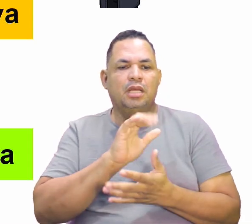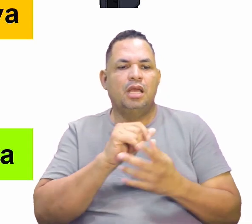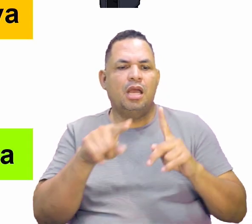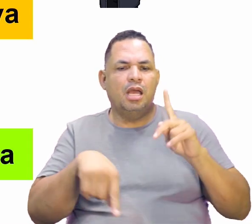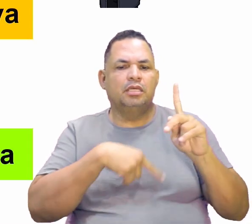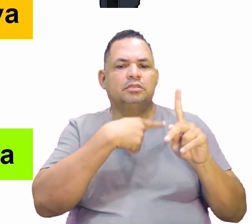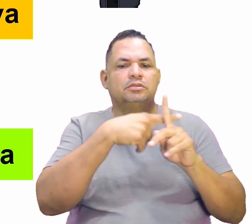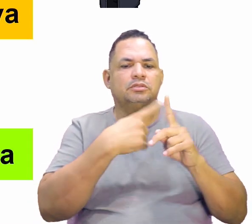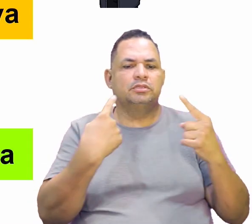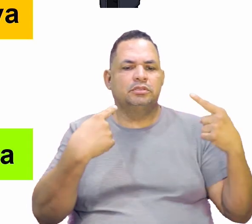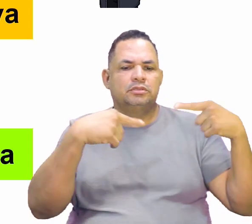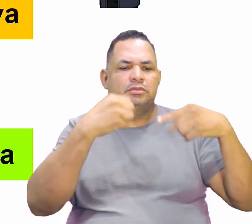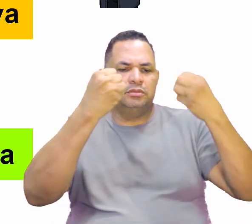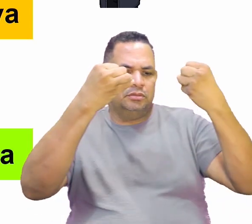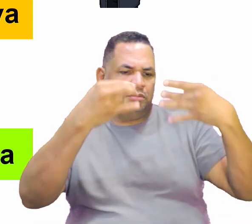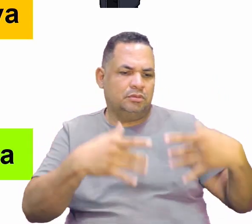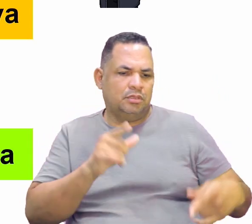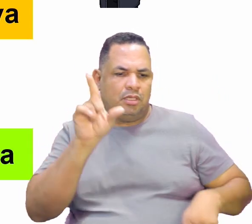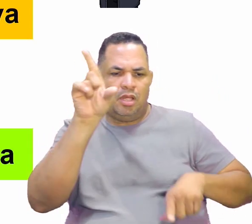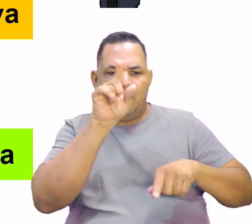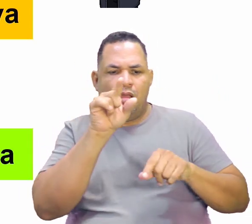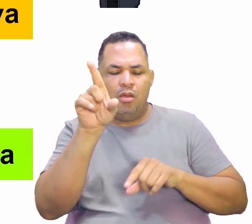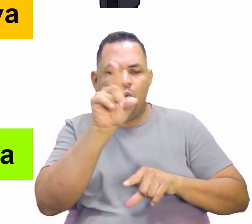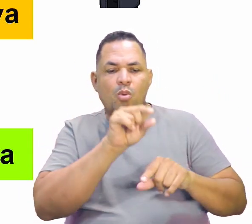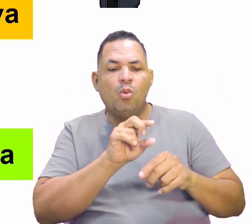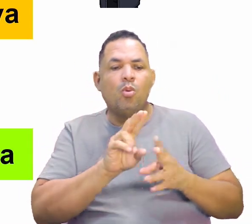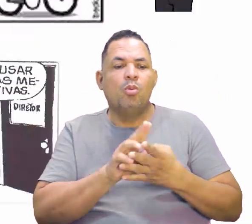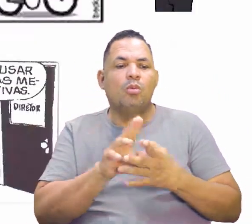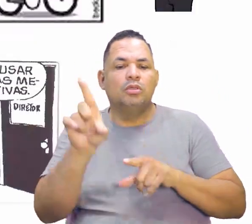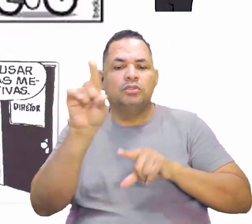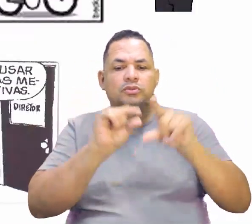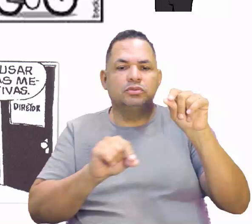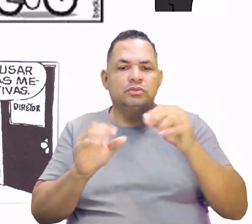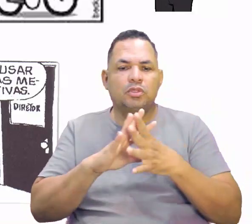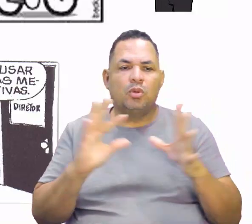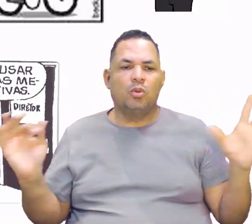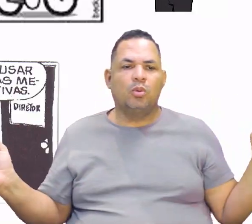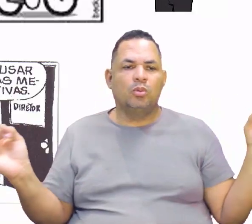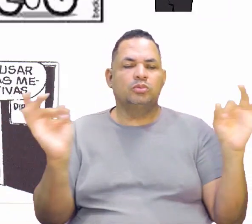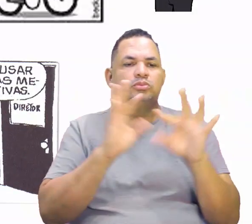Aditiva, adversativa, explicativa, alternativa e conclusiva.